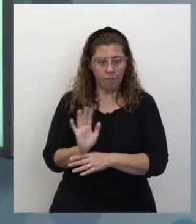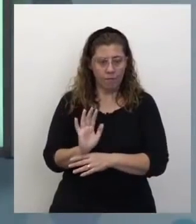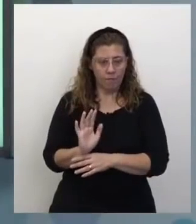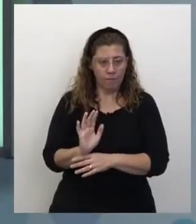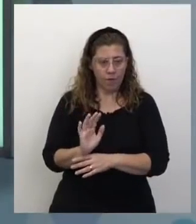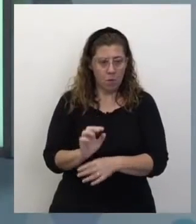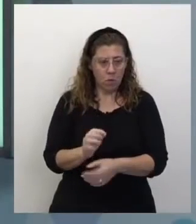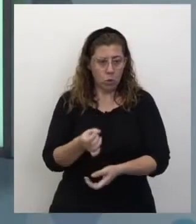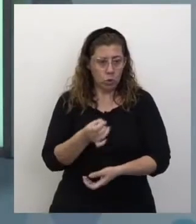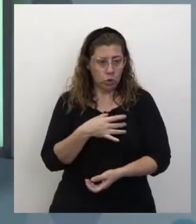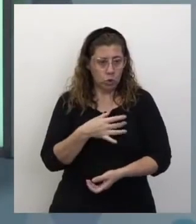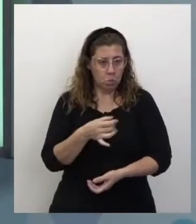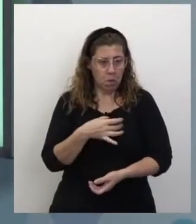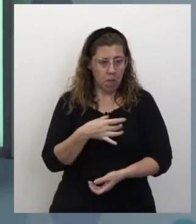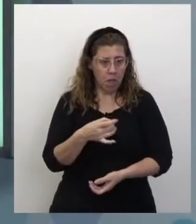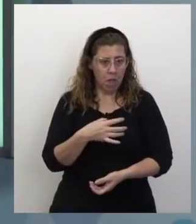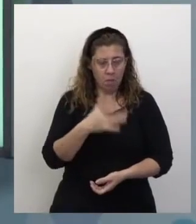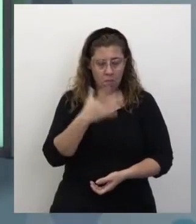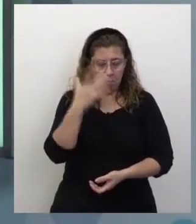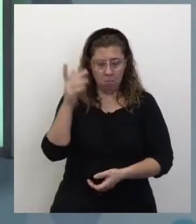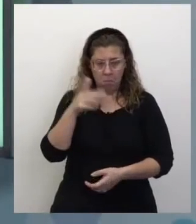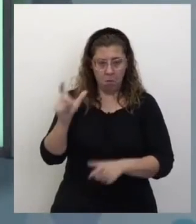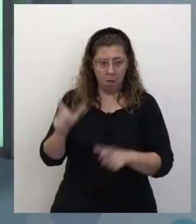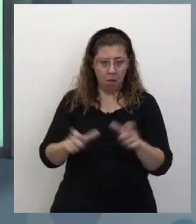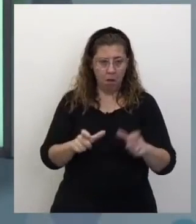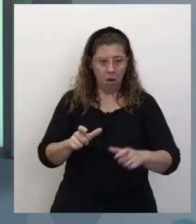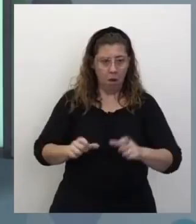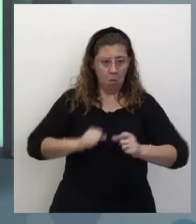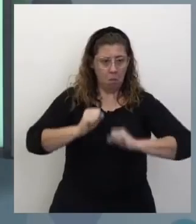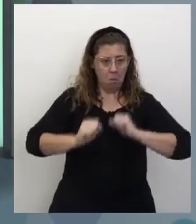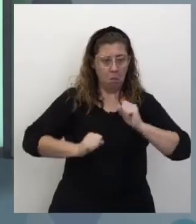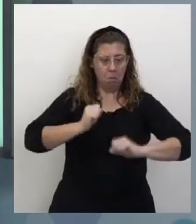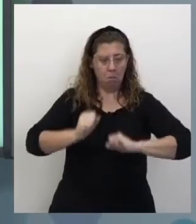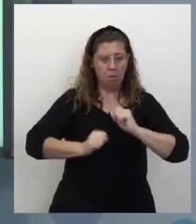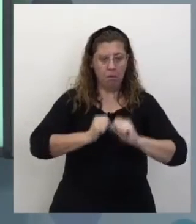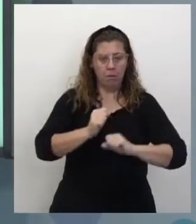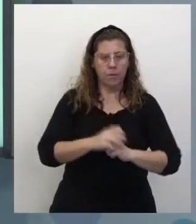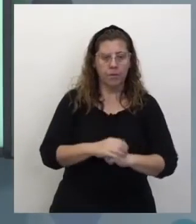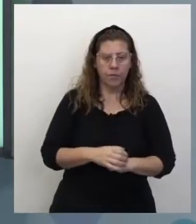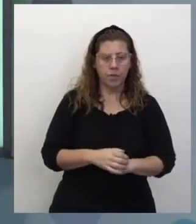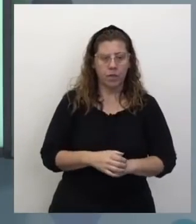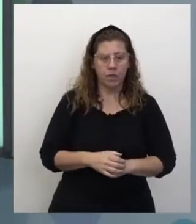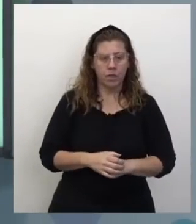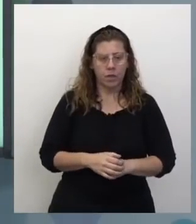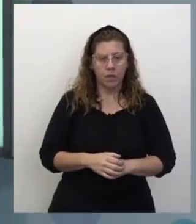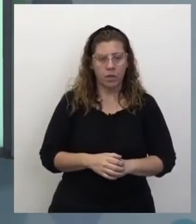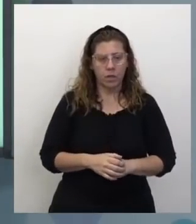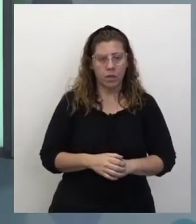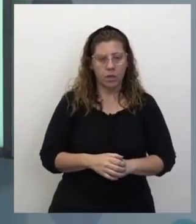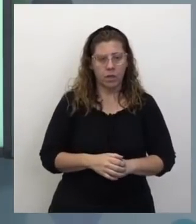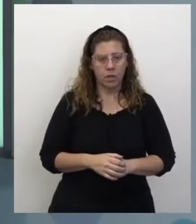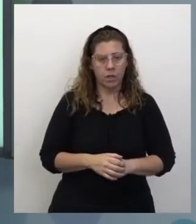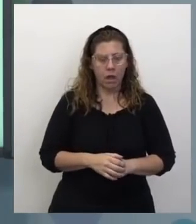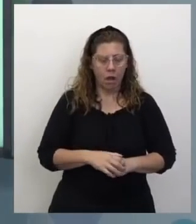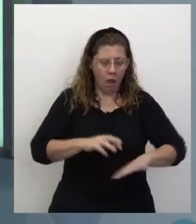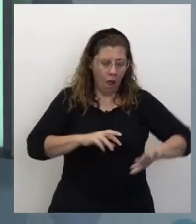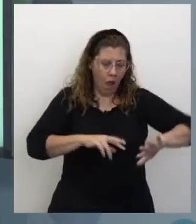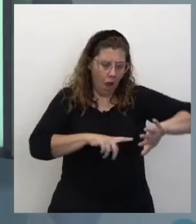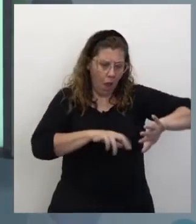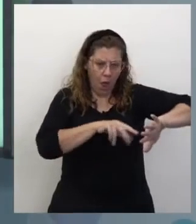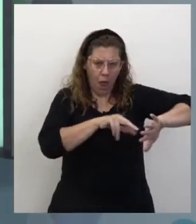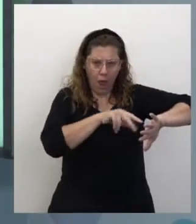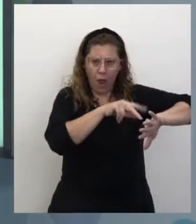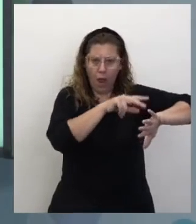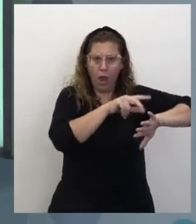vamos chamar. No Serial Eating Guy, a pessoa tá lá correndo, tá no filme de terror, aí ela tá subindo as escadas em vez de fugir